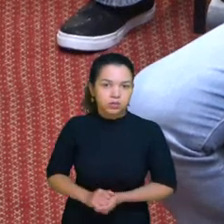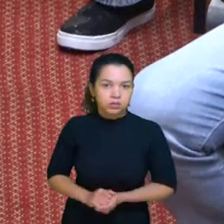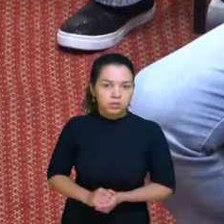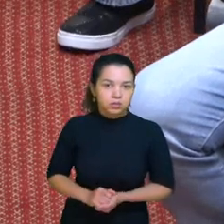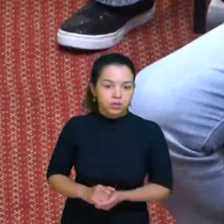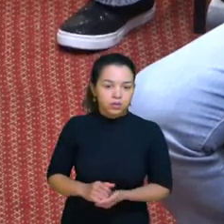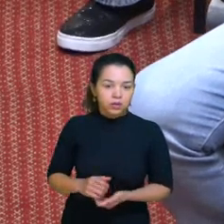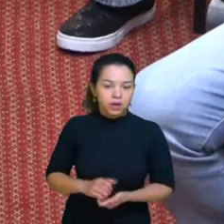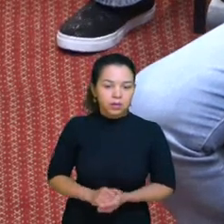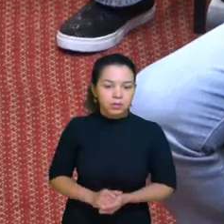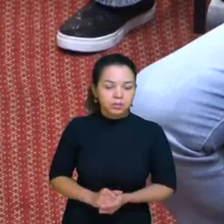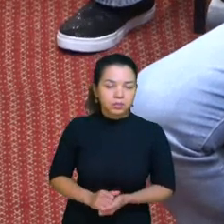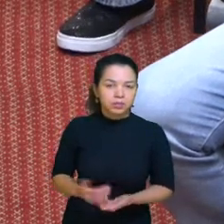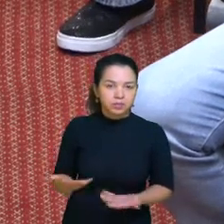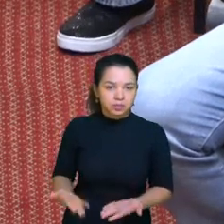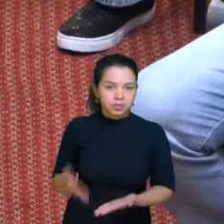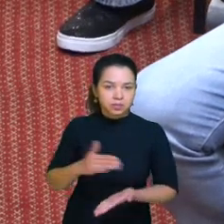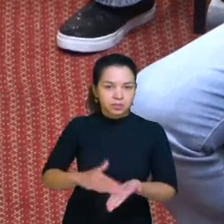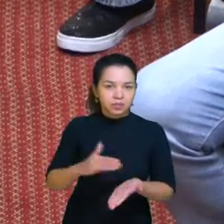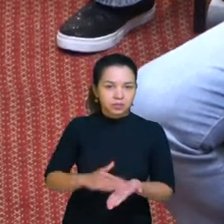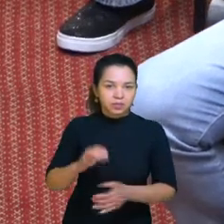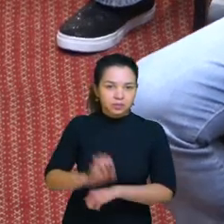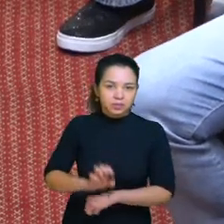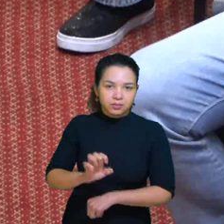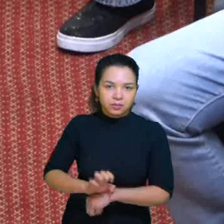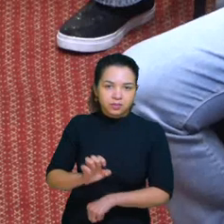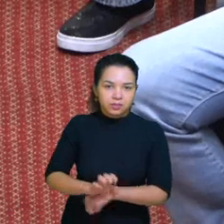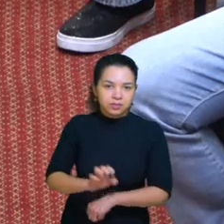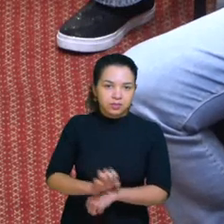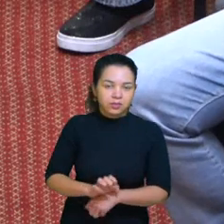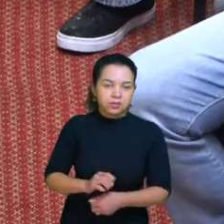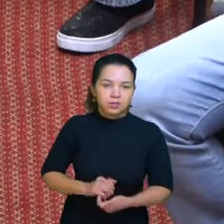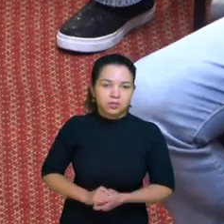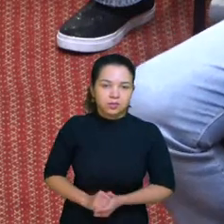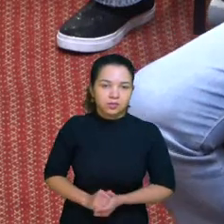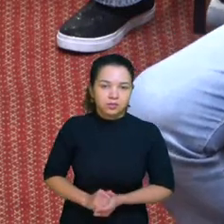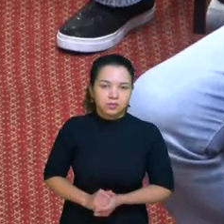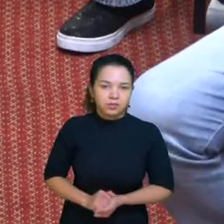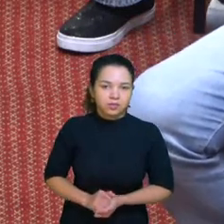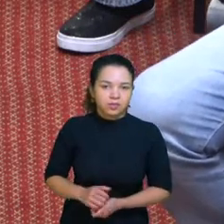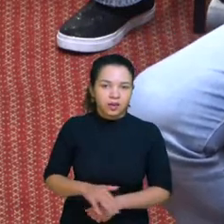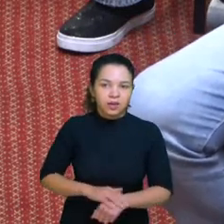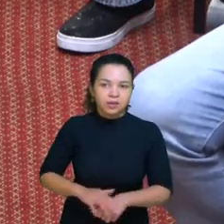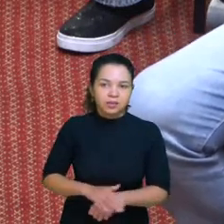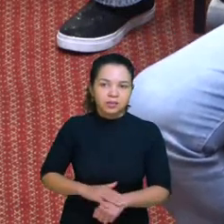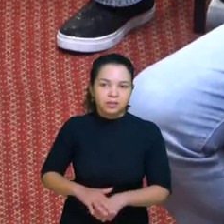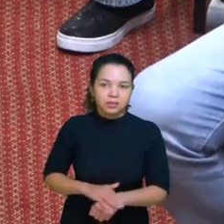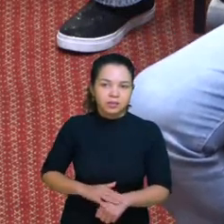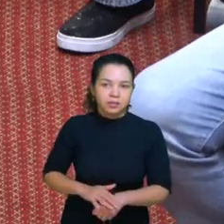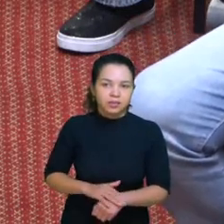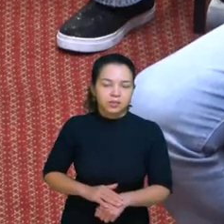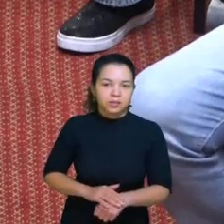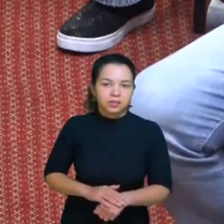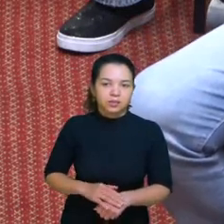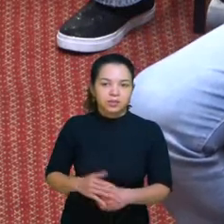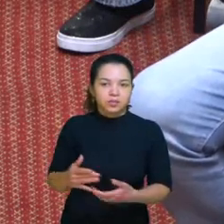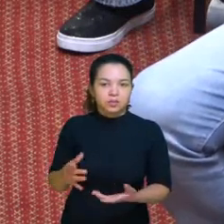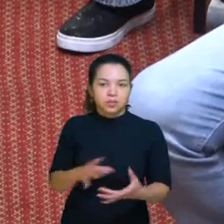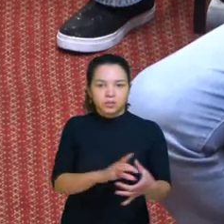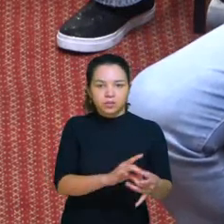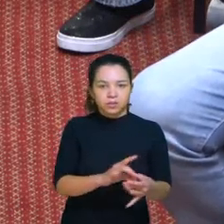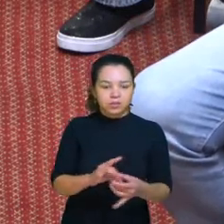municipais façam reuniões ali e se articulem com esses profissionais para vocês entenderem Qual é o contexto